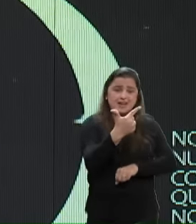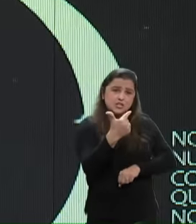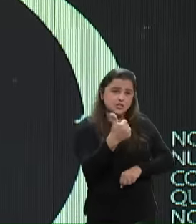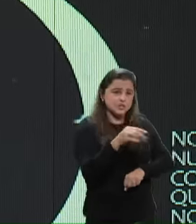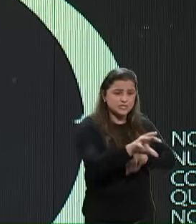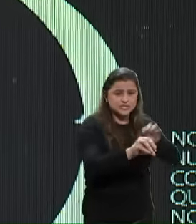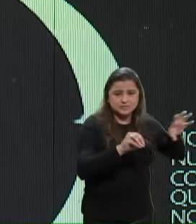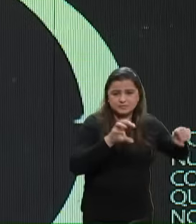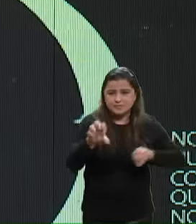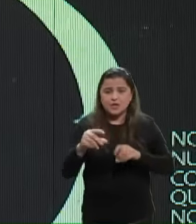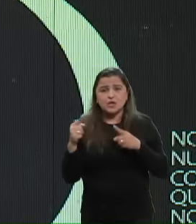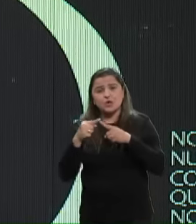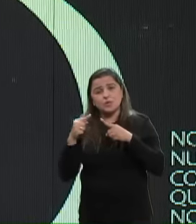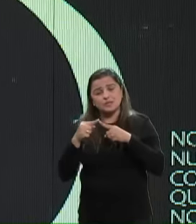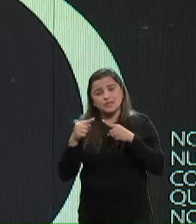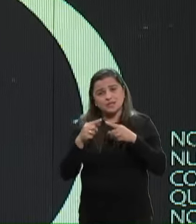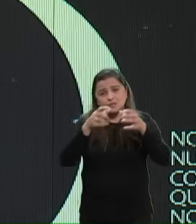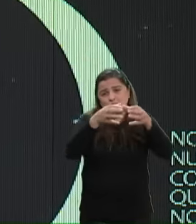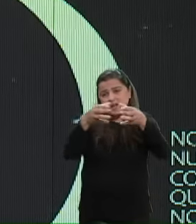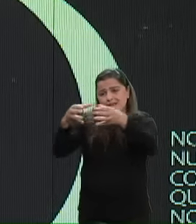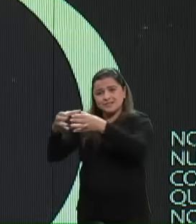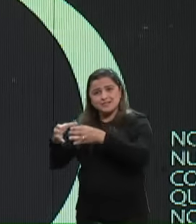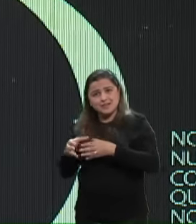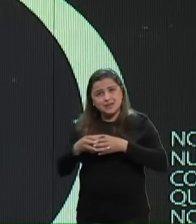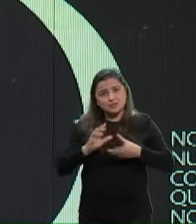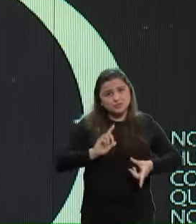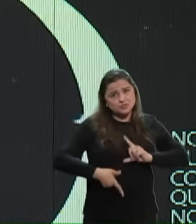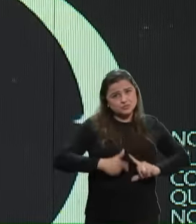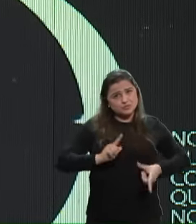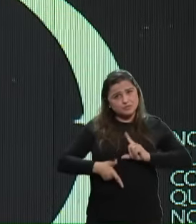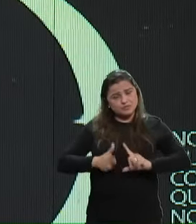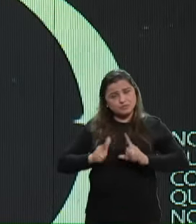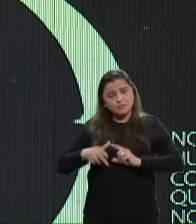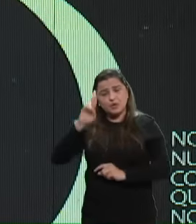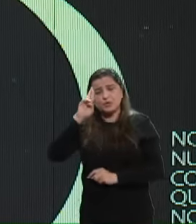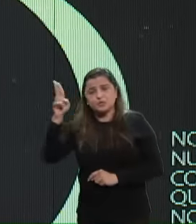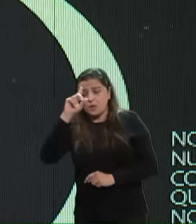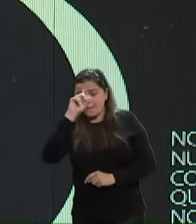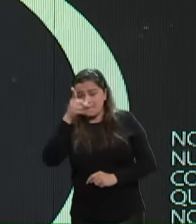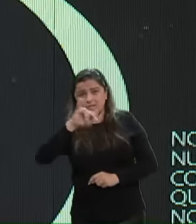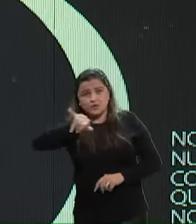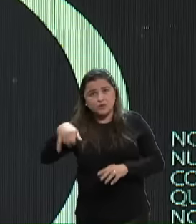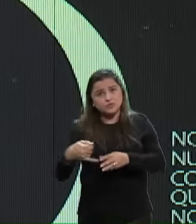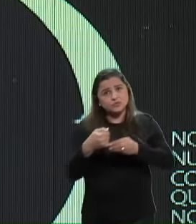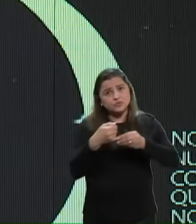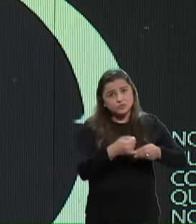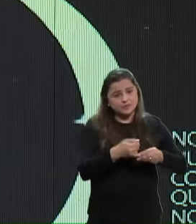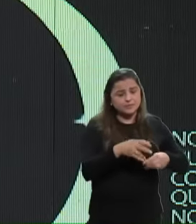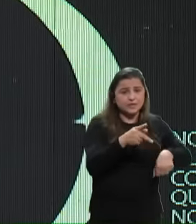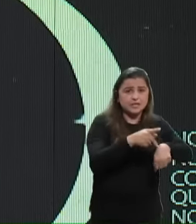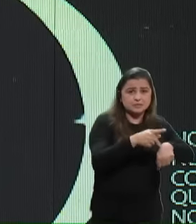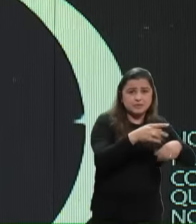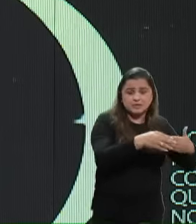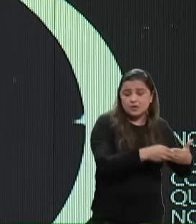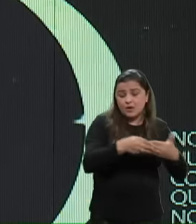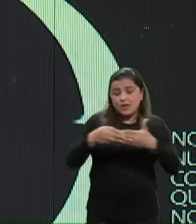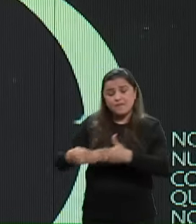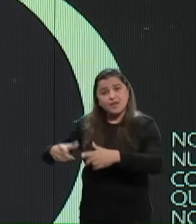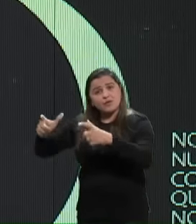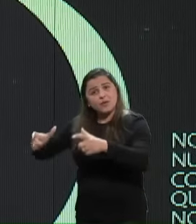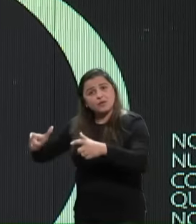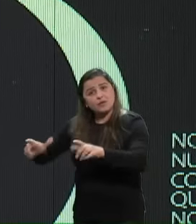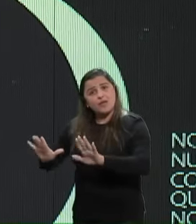número das tribus de Israel, como o Senhor tinha ordenado a Josué, e as levaram al acampamento, onde